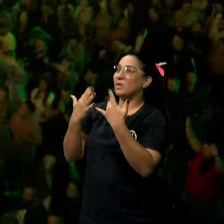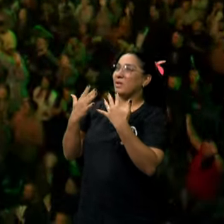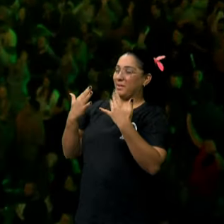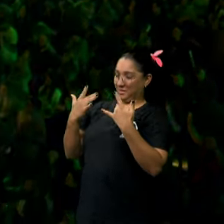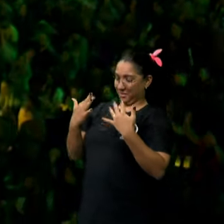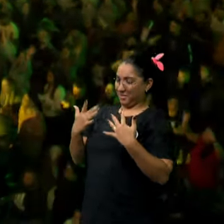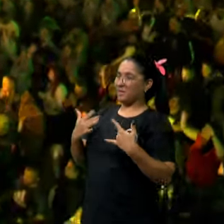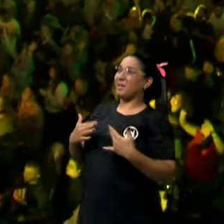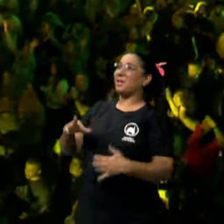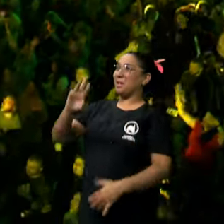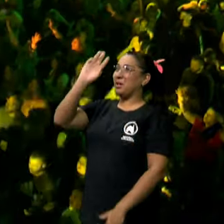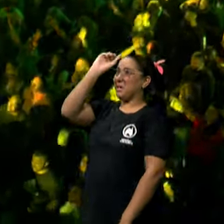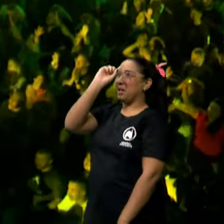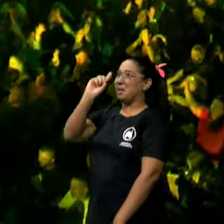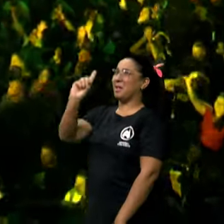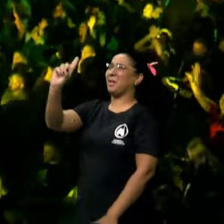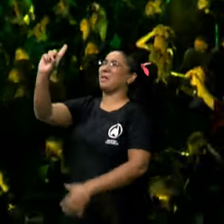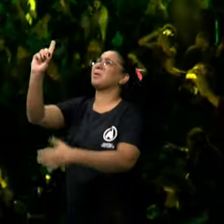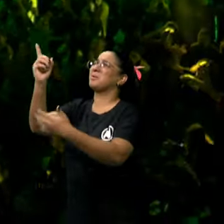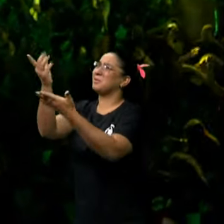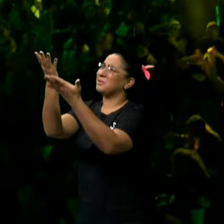deixe-me Deus